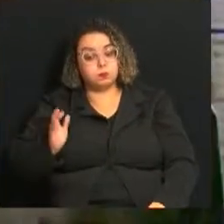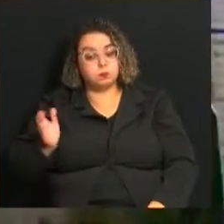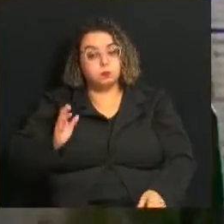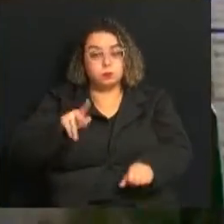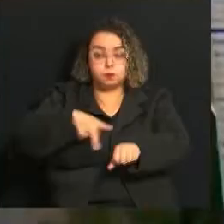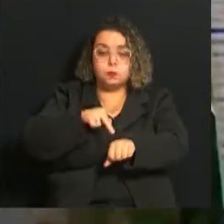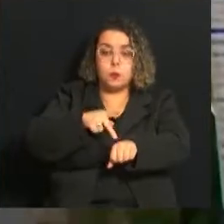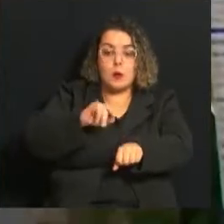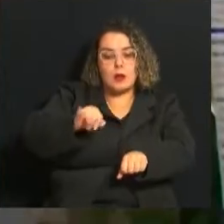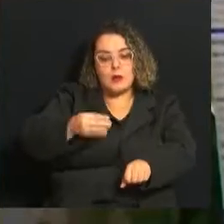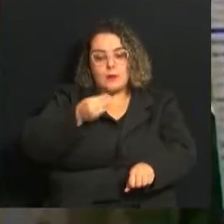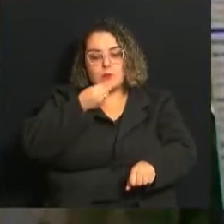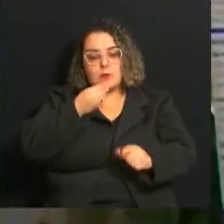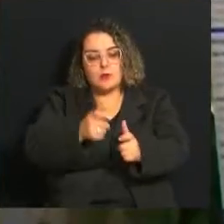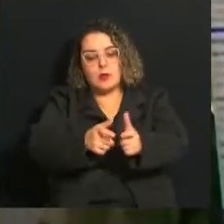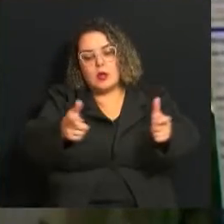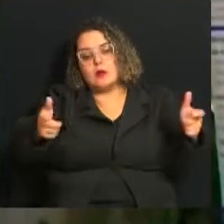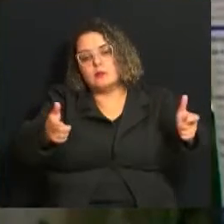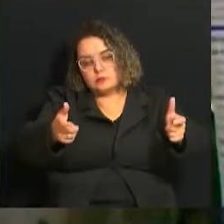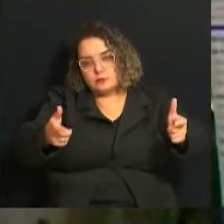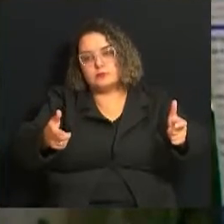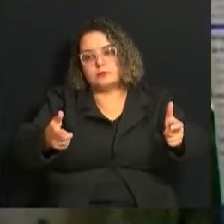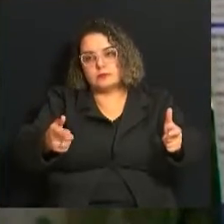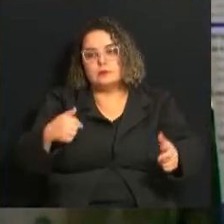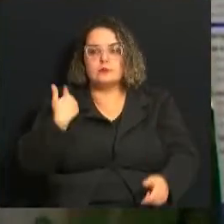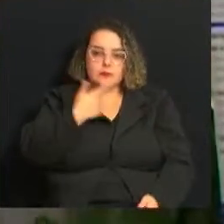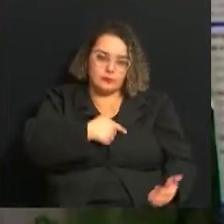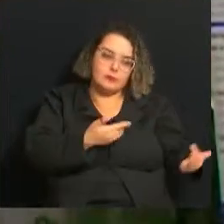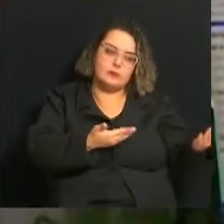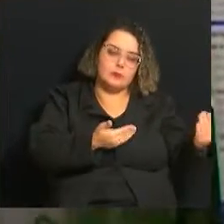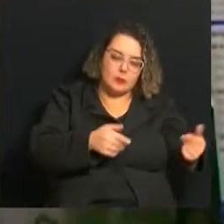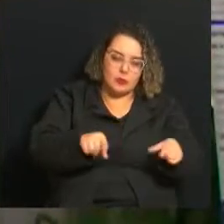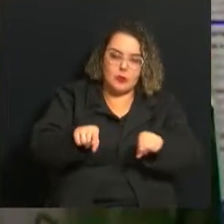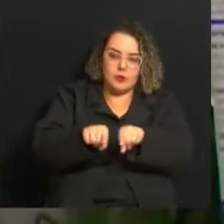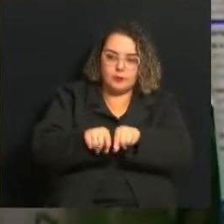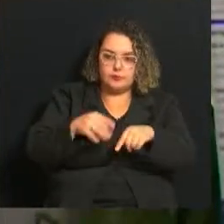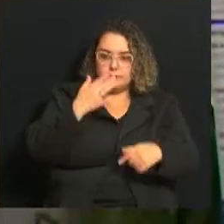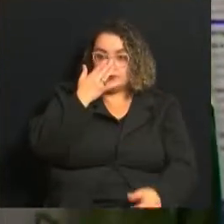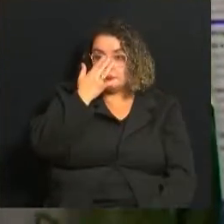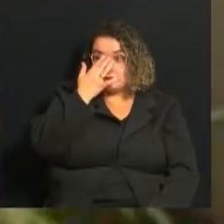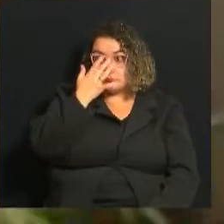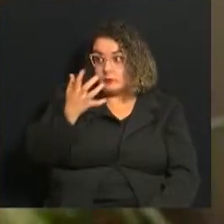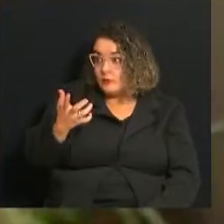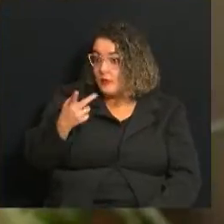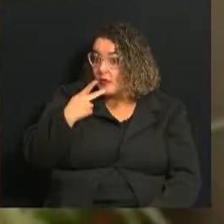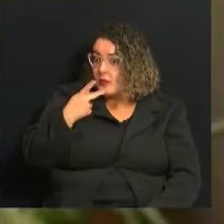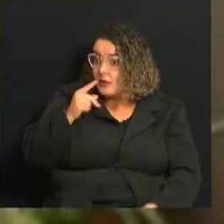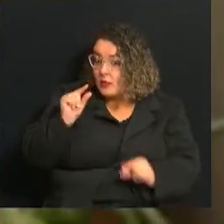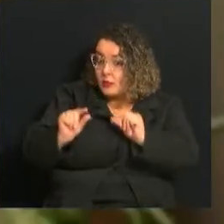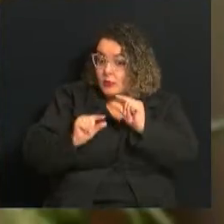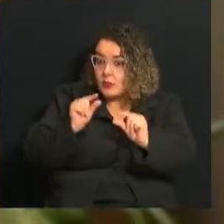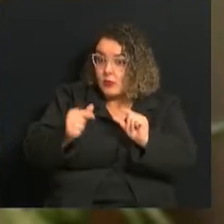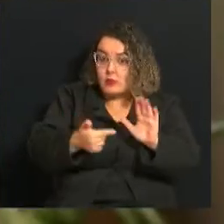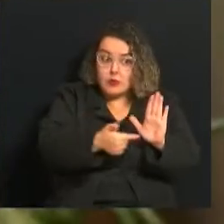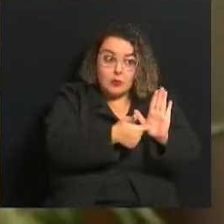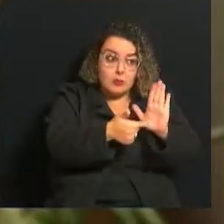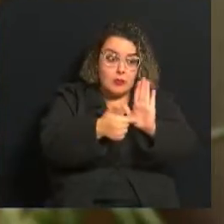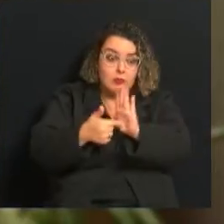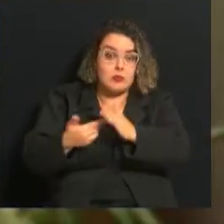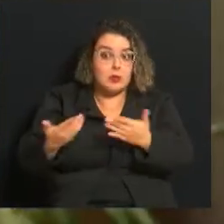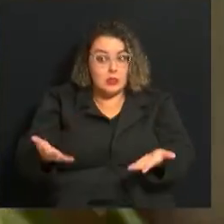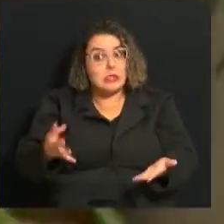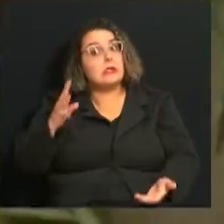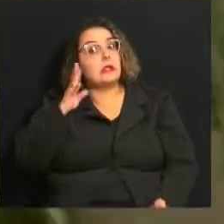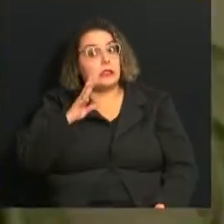oportunidades grandes, inclusive para os nossos jovens. Bom, gostaria que o senhor falasse um pouco sobre a exposição aqui, que está bem